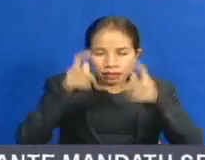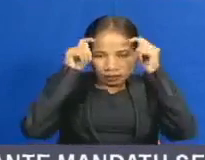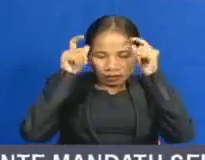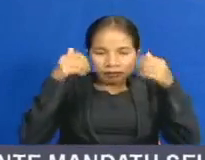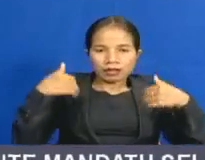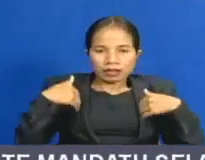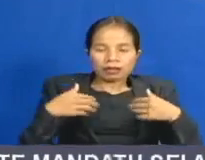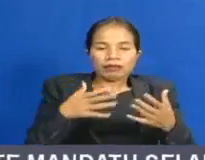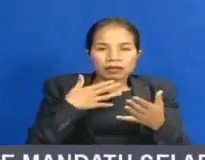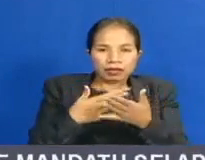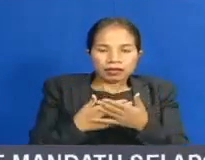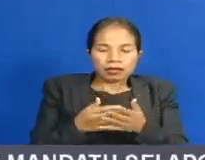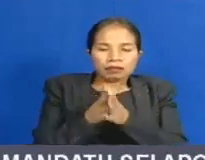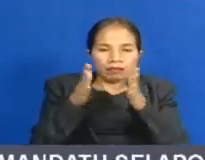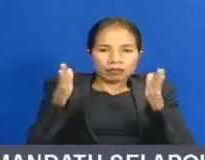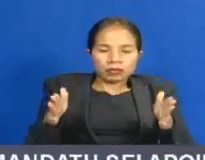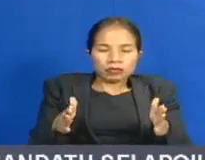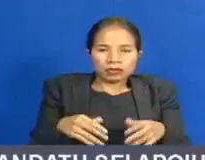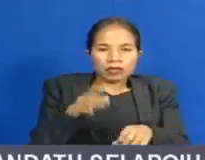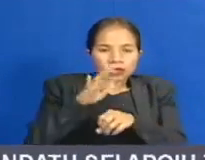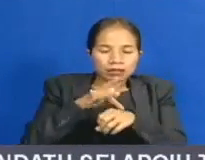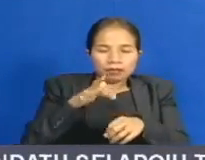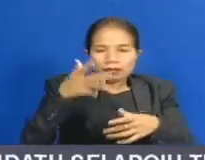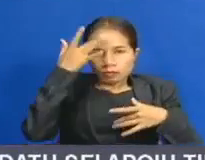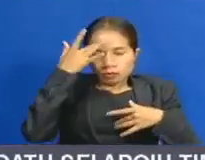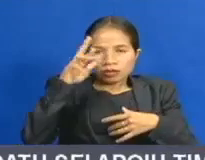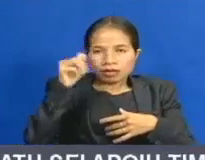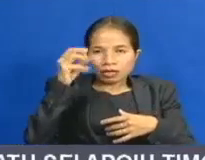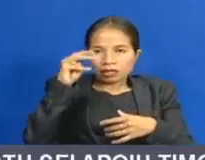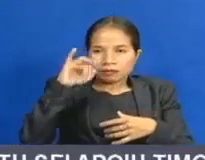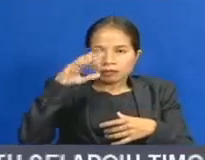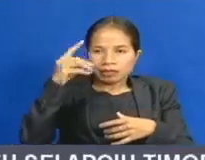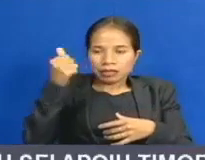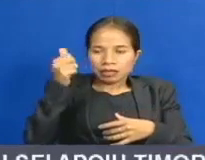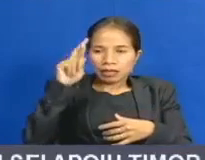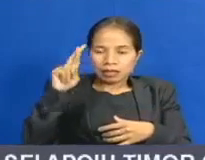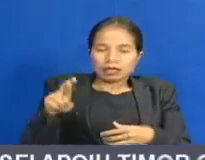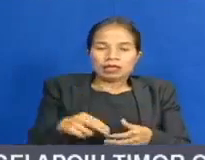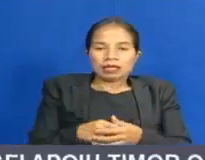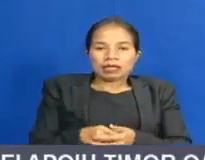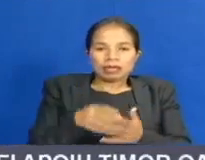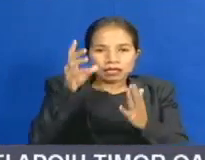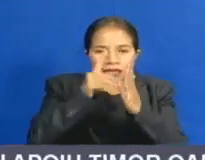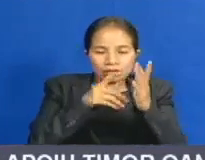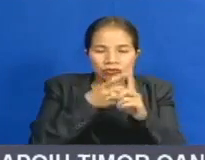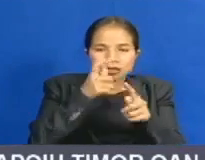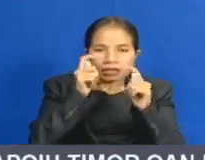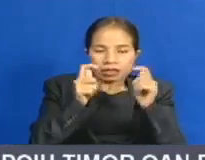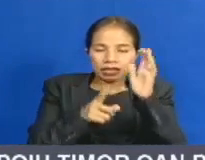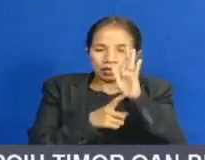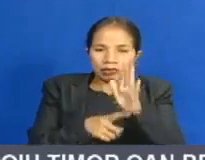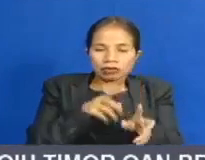iha prevalência nebe bot, atu afeta ba moras rang midar, ka diabético, iha nebe dadus lihusi teste